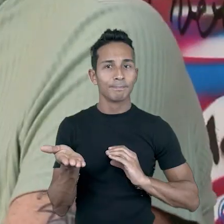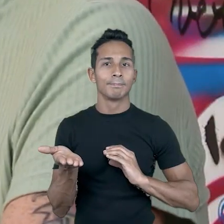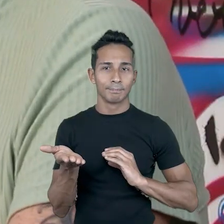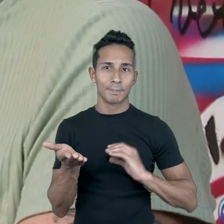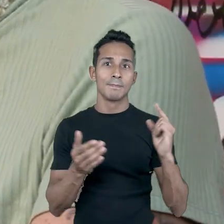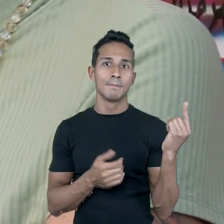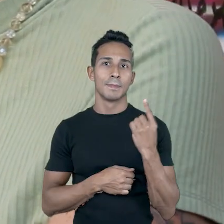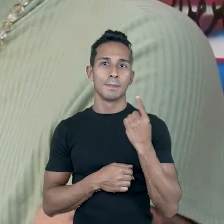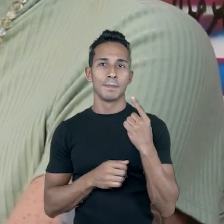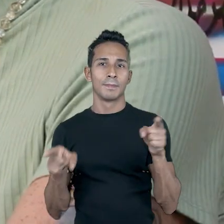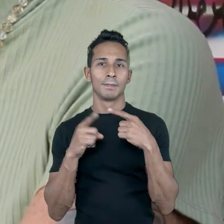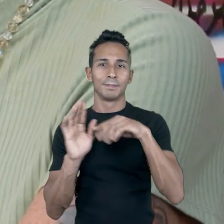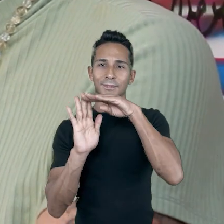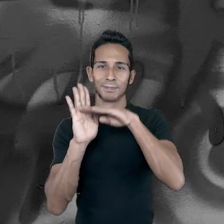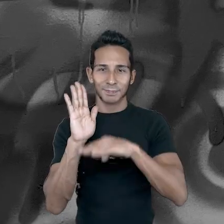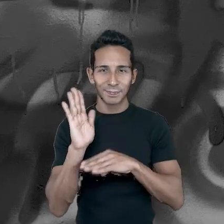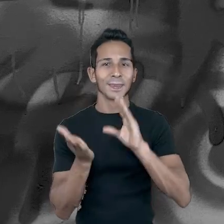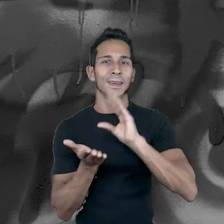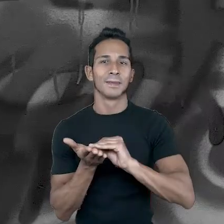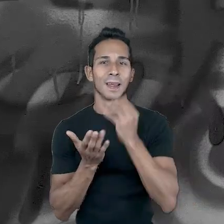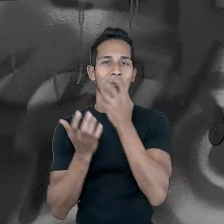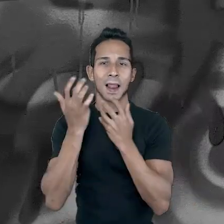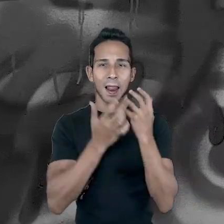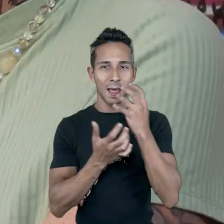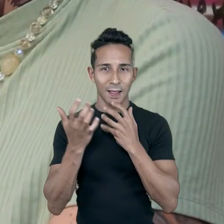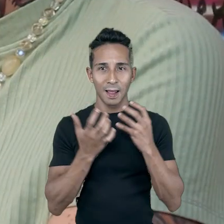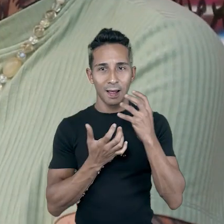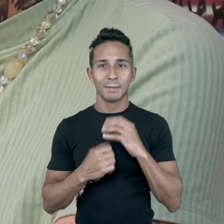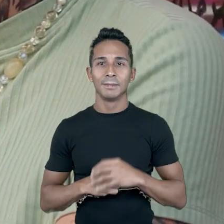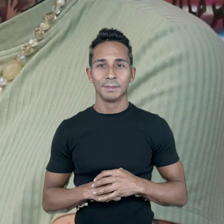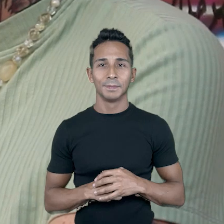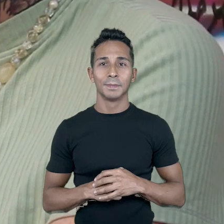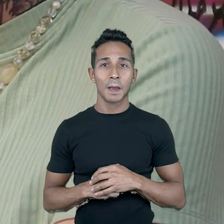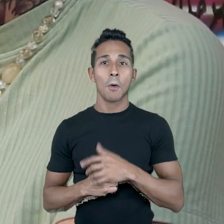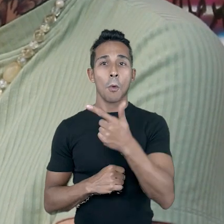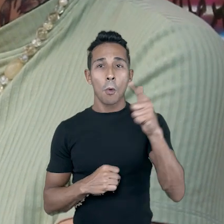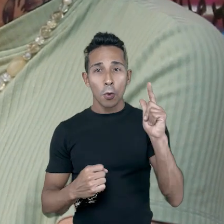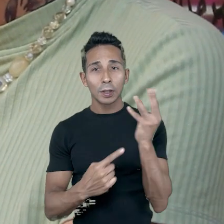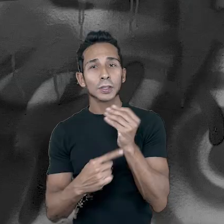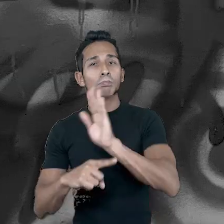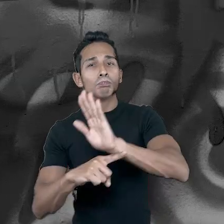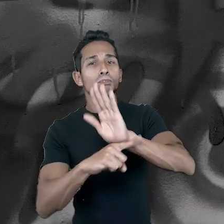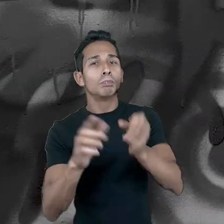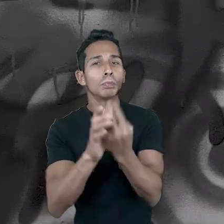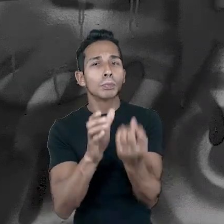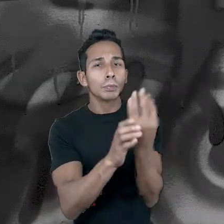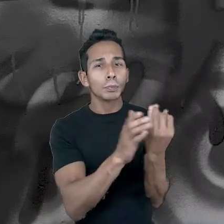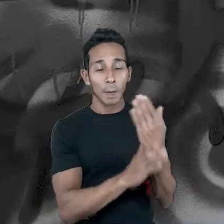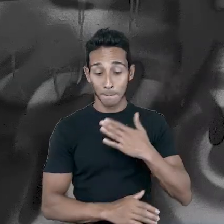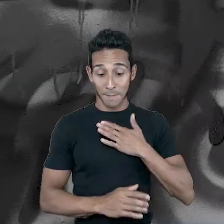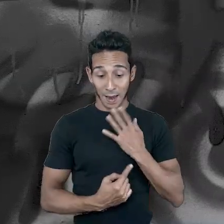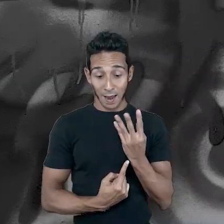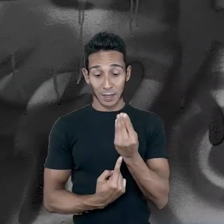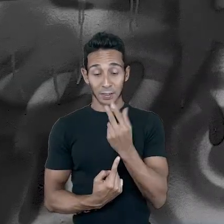ter recursos financeiros, né, e de fazer meu primeiro disco, né, cantado, né, porque assim, né, produzir disco de